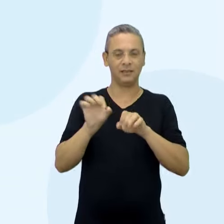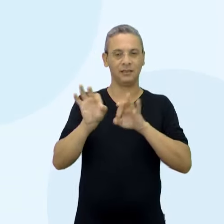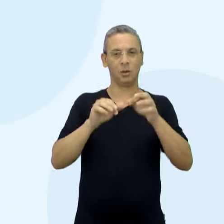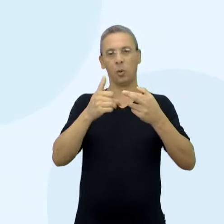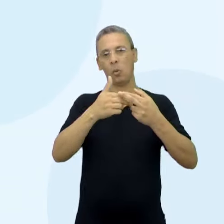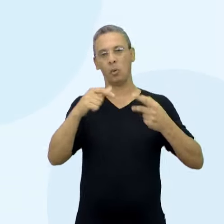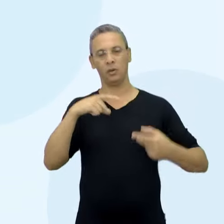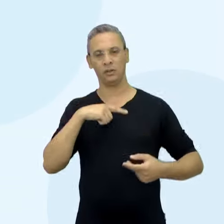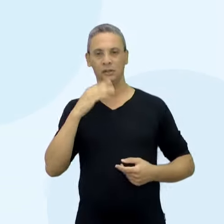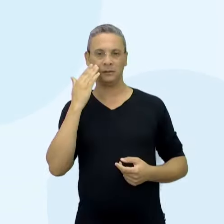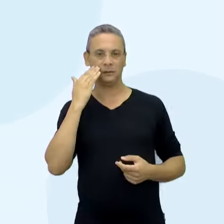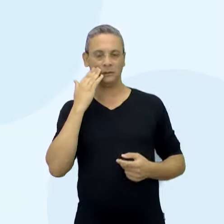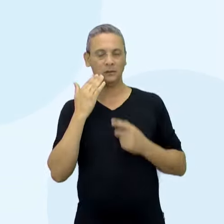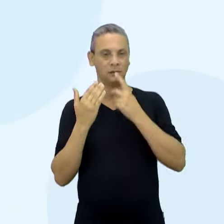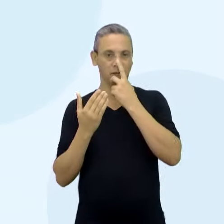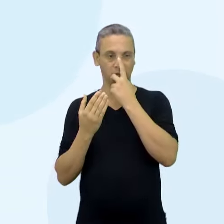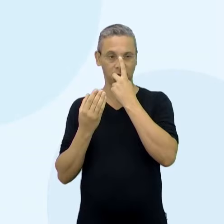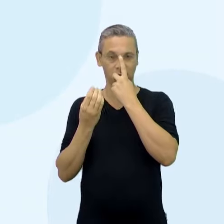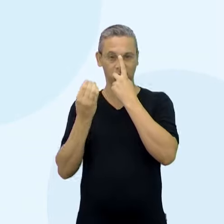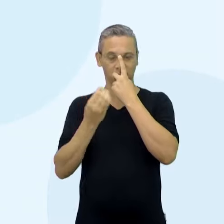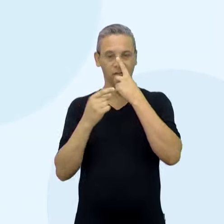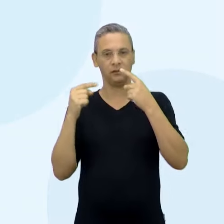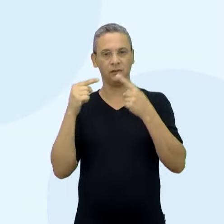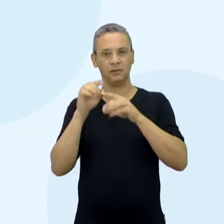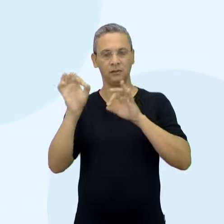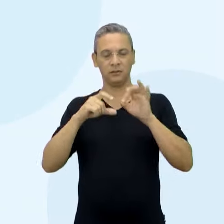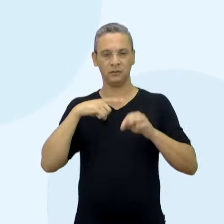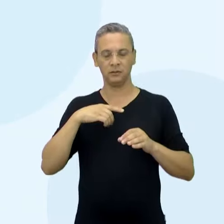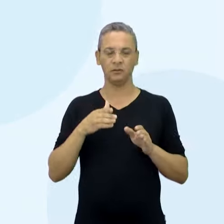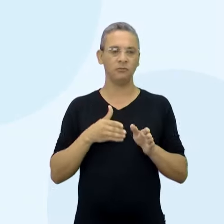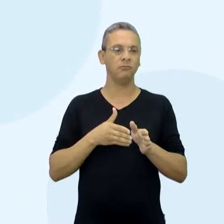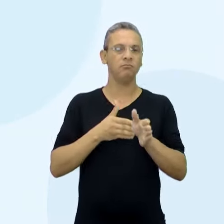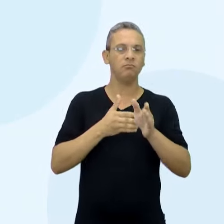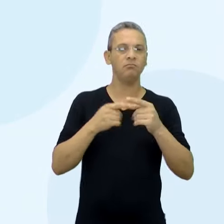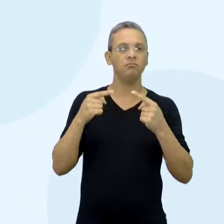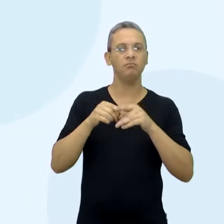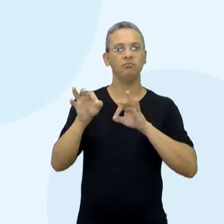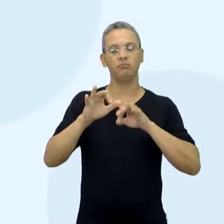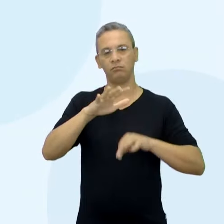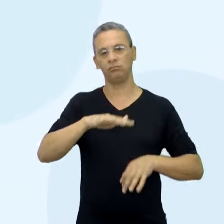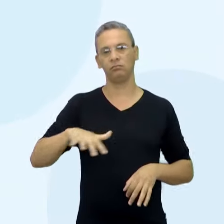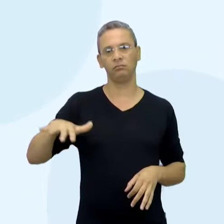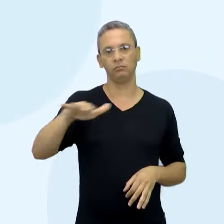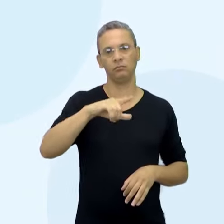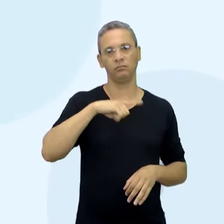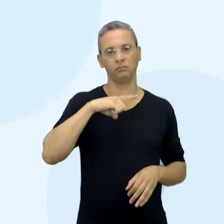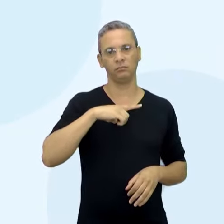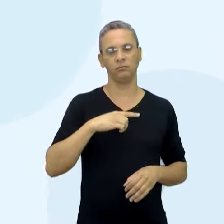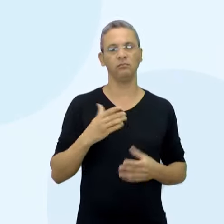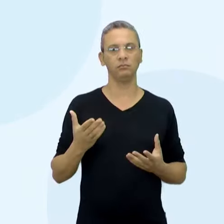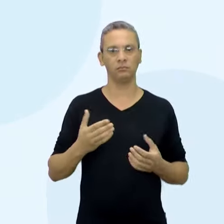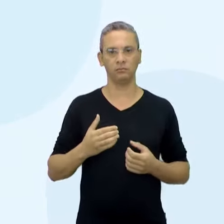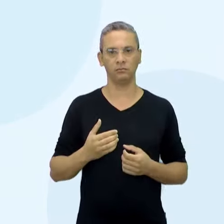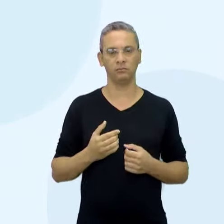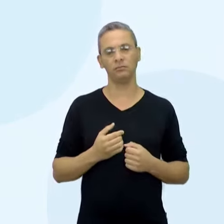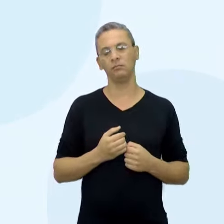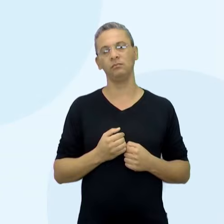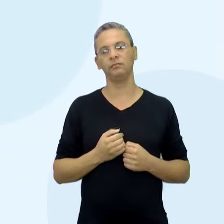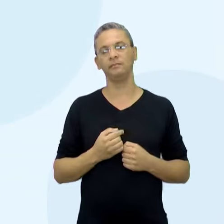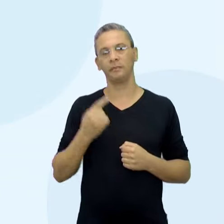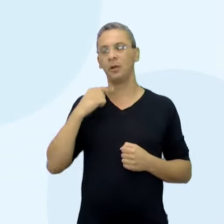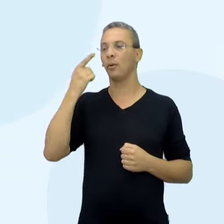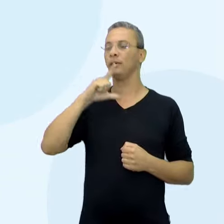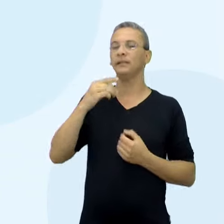coisa, na verdade para alguma carga poder se percorrer o espaço ali entre esse dielétrico, coisa que eu só